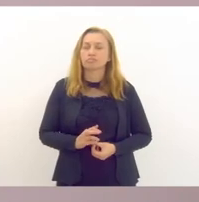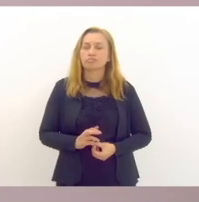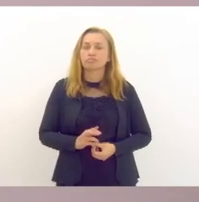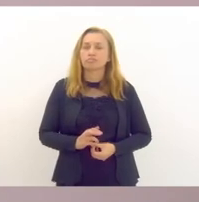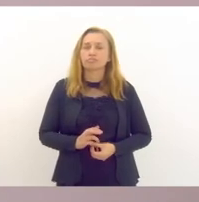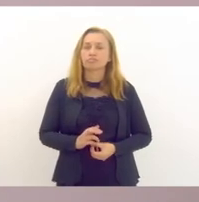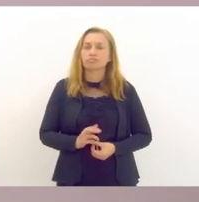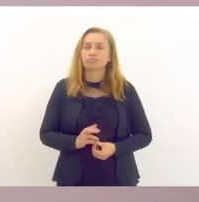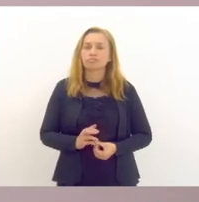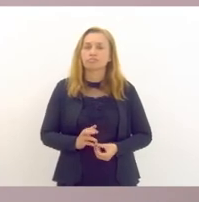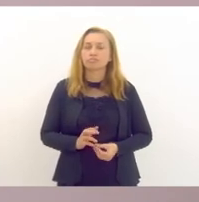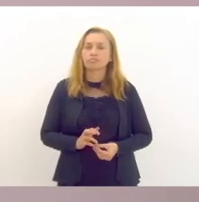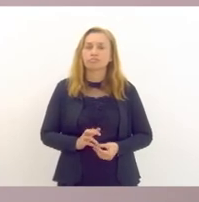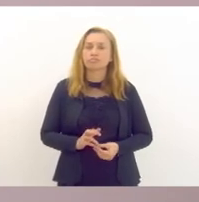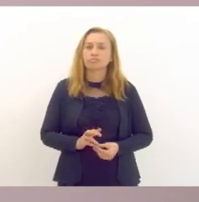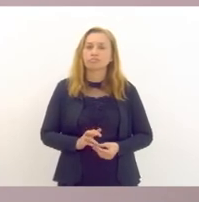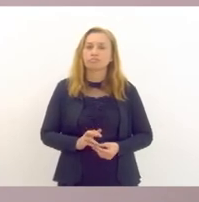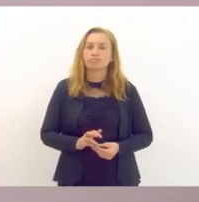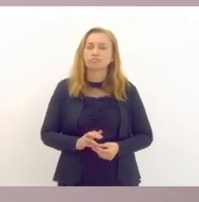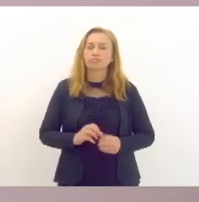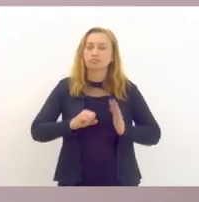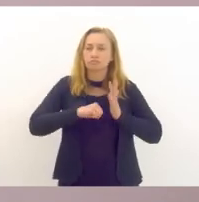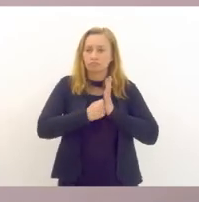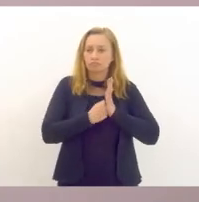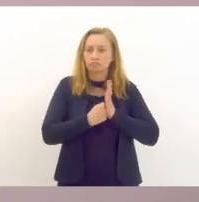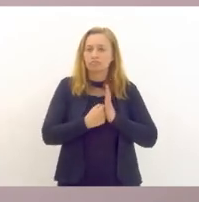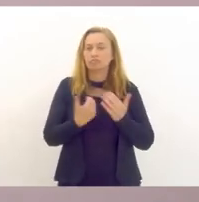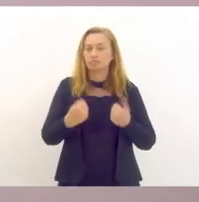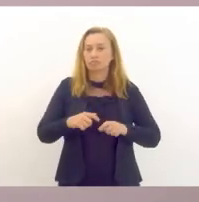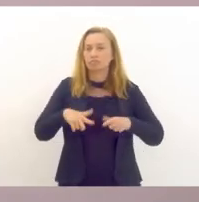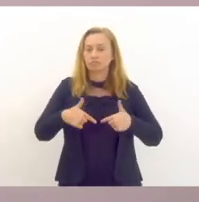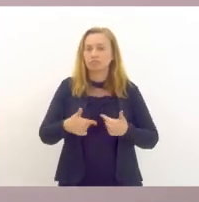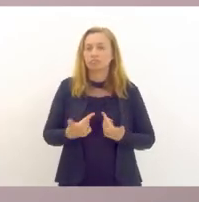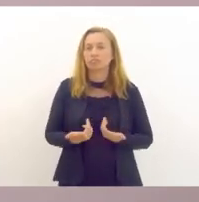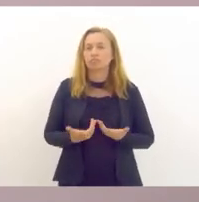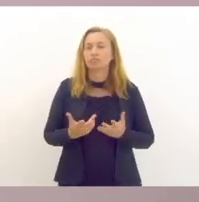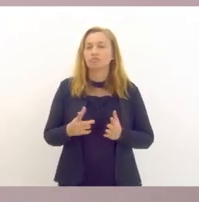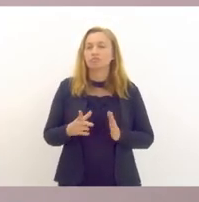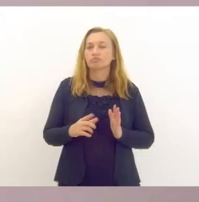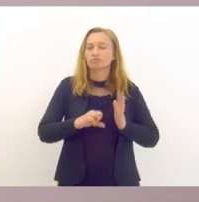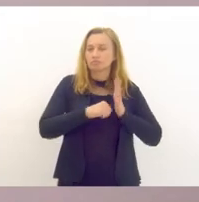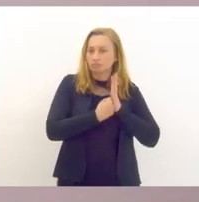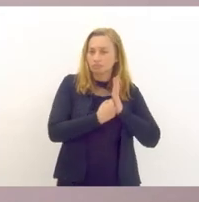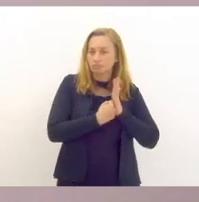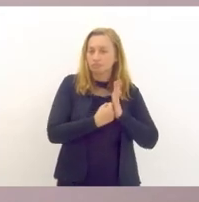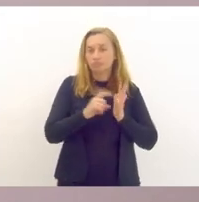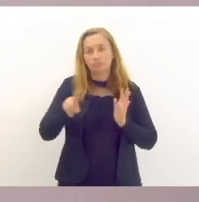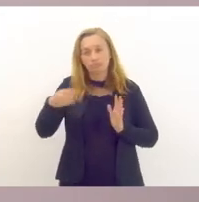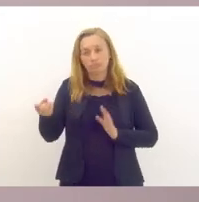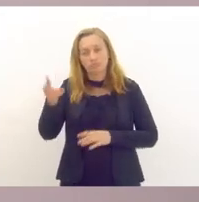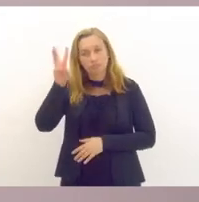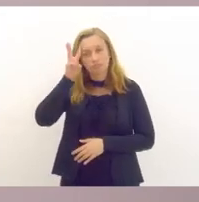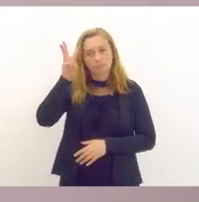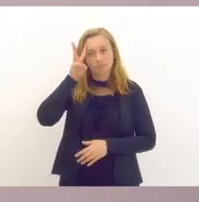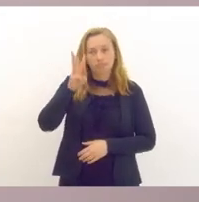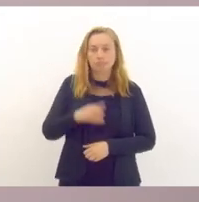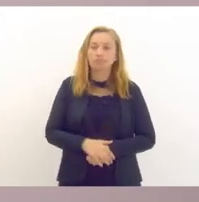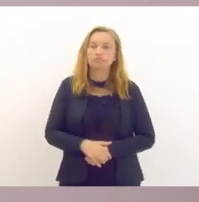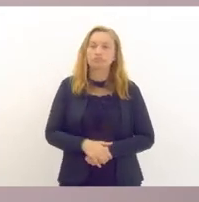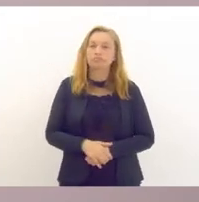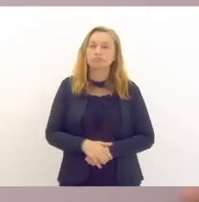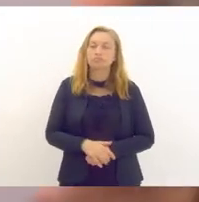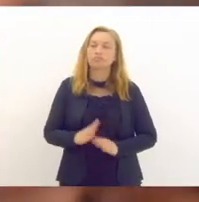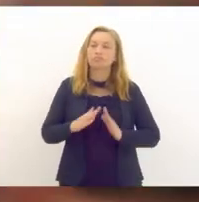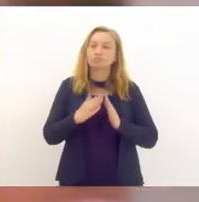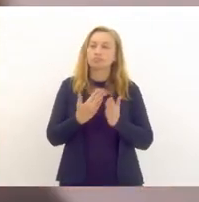é enfrentar os vetos Então nós vamos trazer os vetos vencidos na próxima terça-feira Vamos fazer